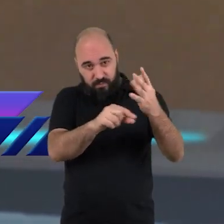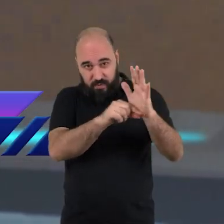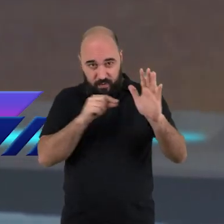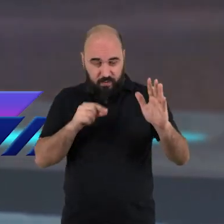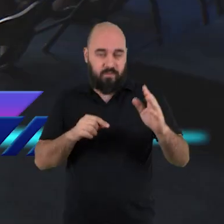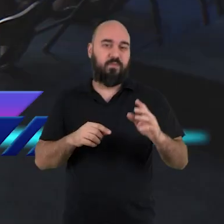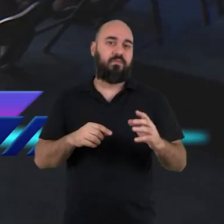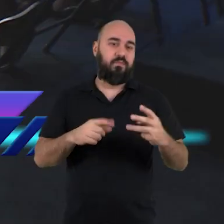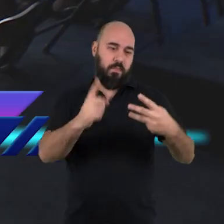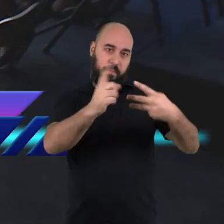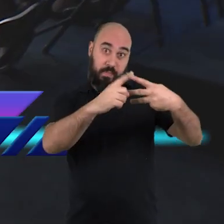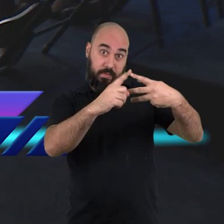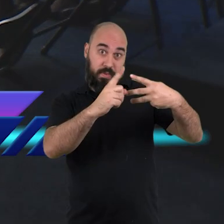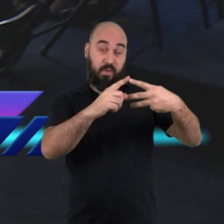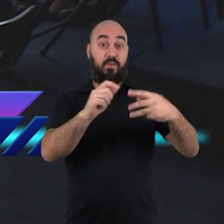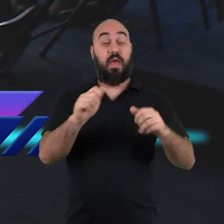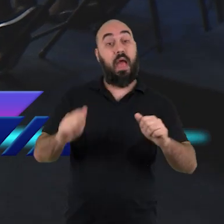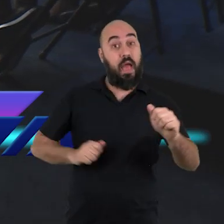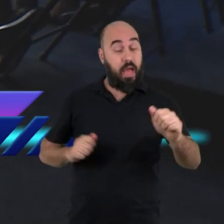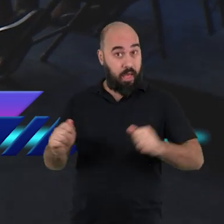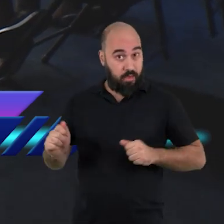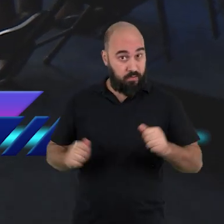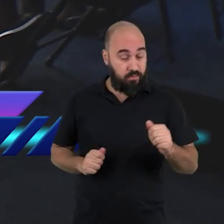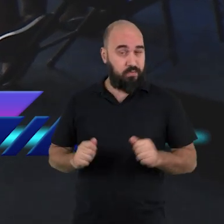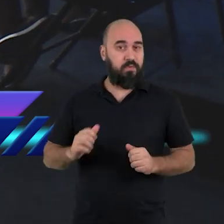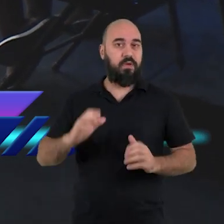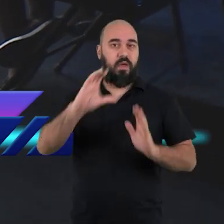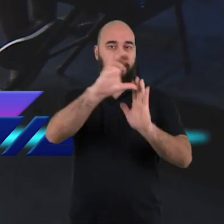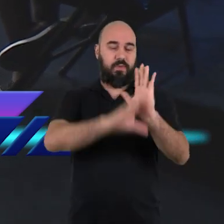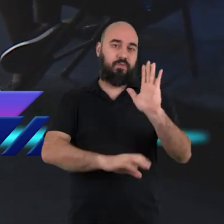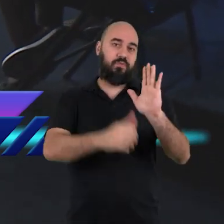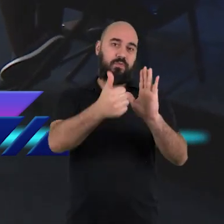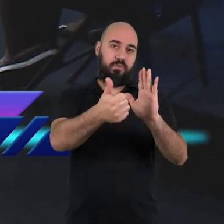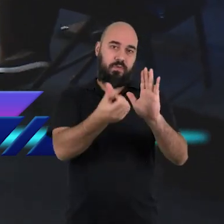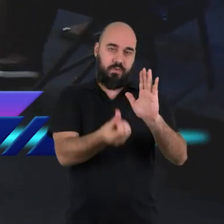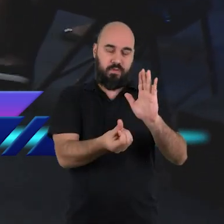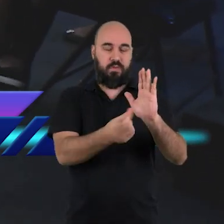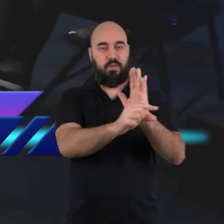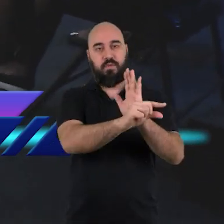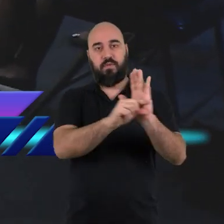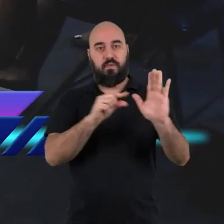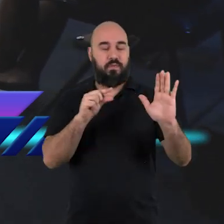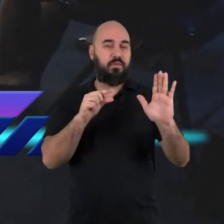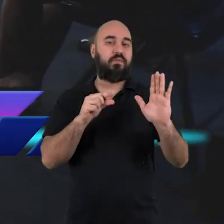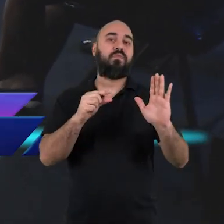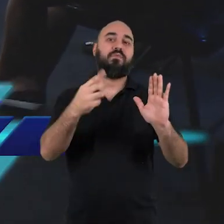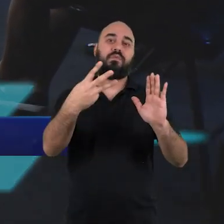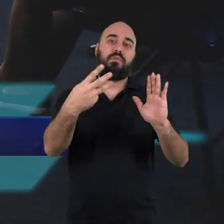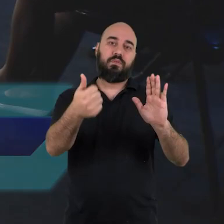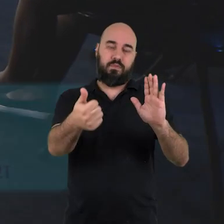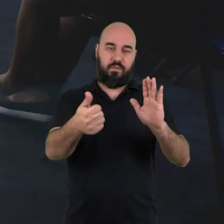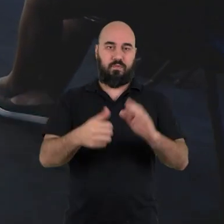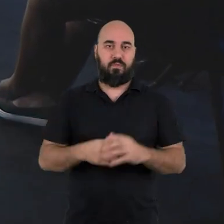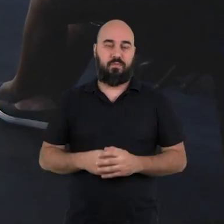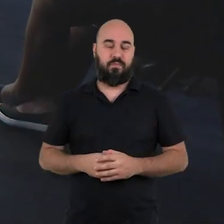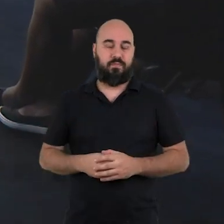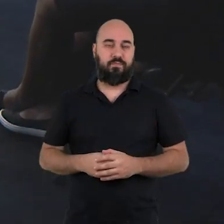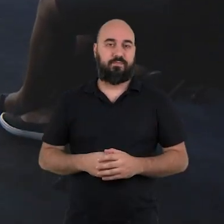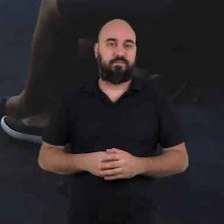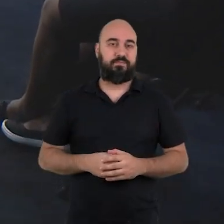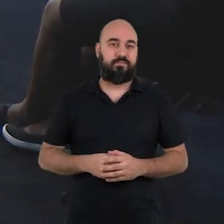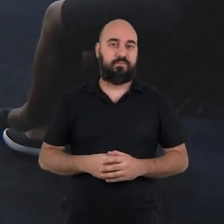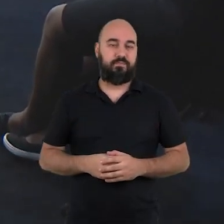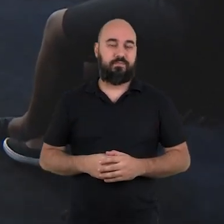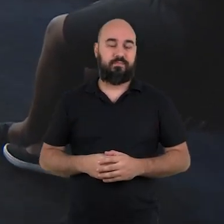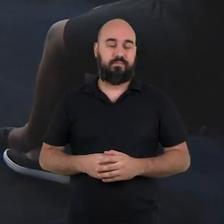fazer. O primeiro é Atos capítulo 16, versículo 31. Vamos para Atos capítulo 16